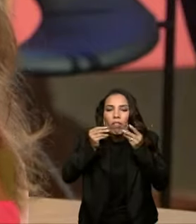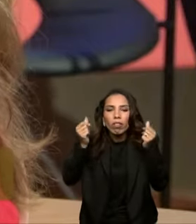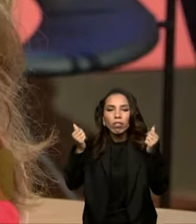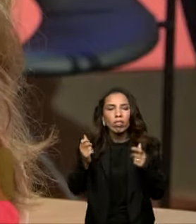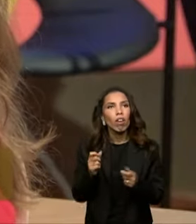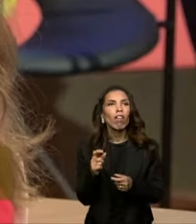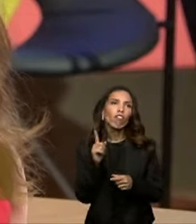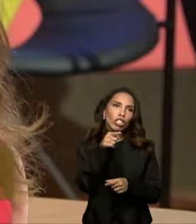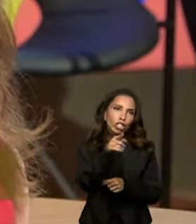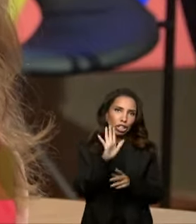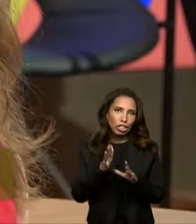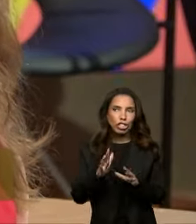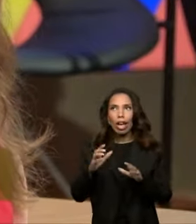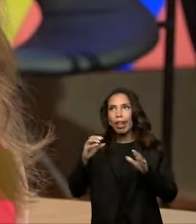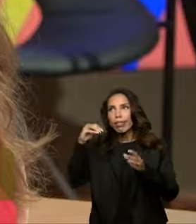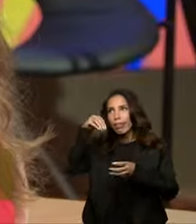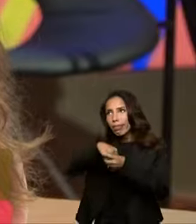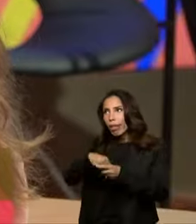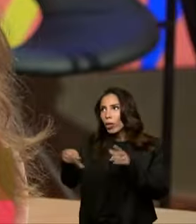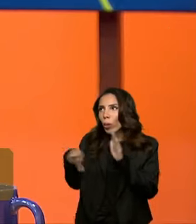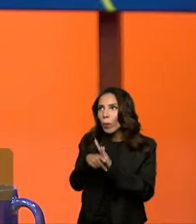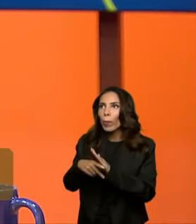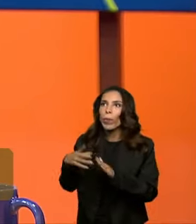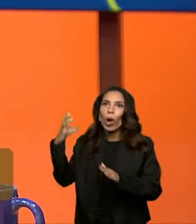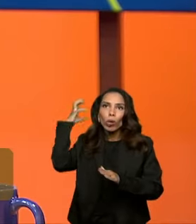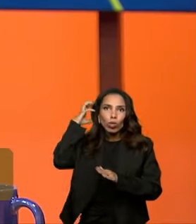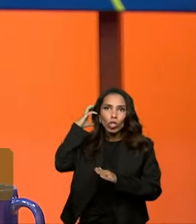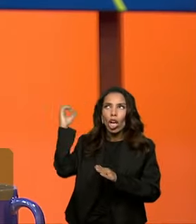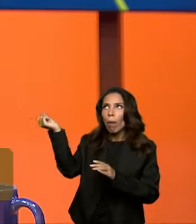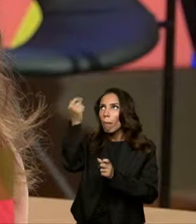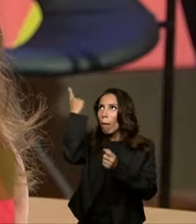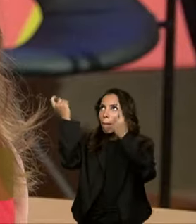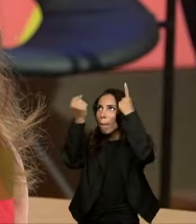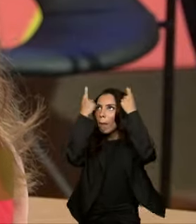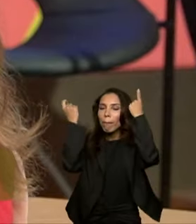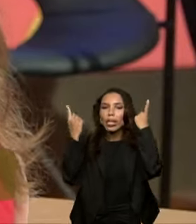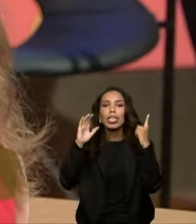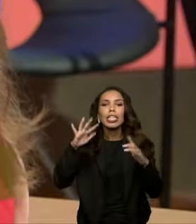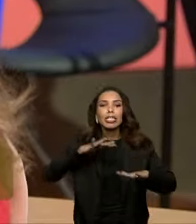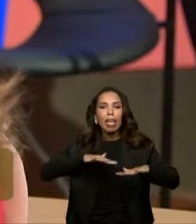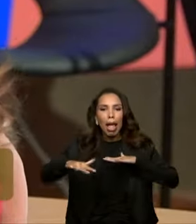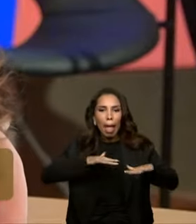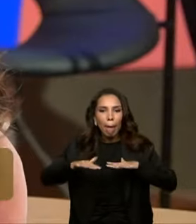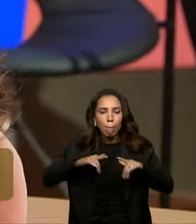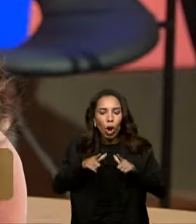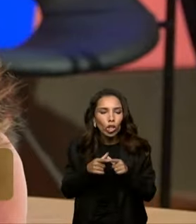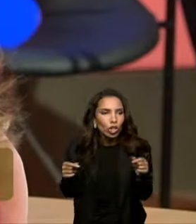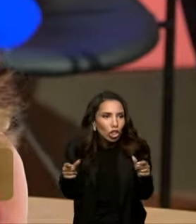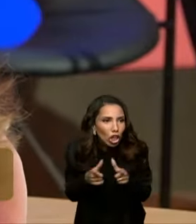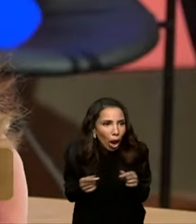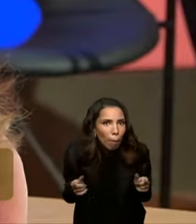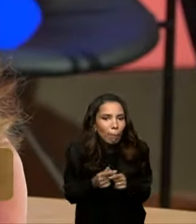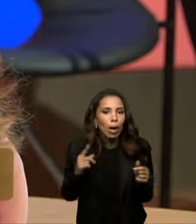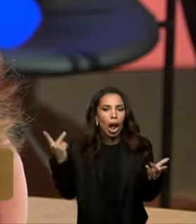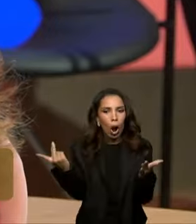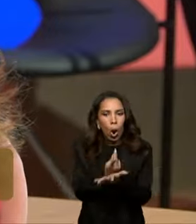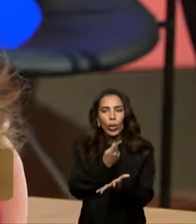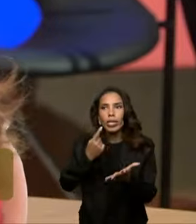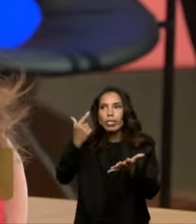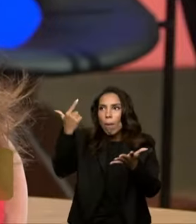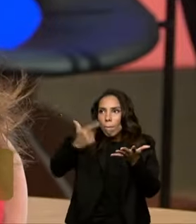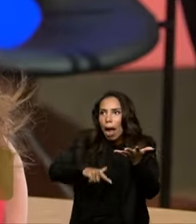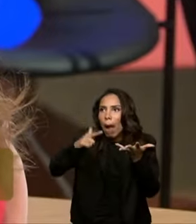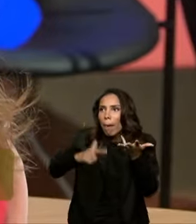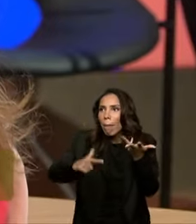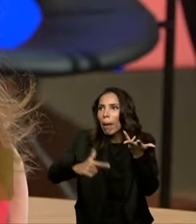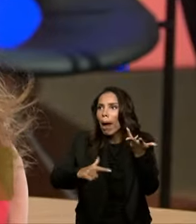do estúdio, você já passou terremoto no Japão. Furacão. Agora eu quero saber. Pois é, exatamente. Tem mais as pessoas que é fácil essa pessoa?